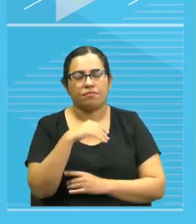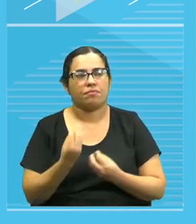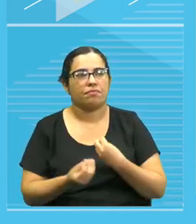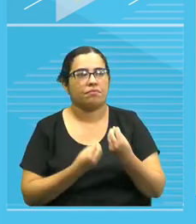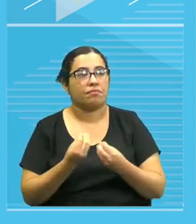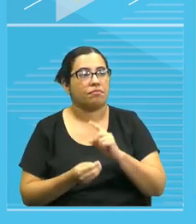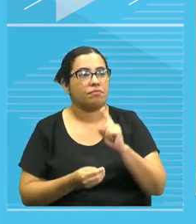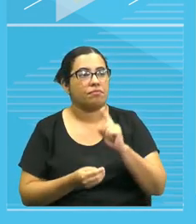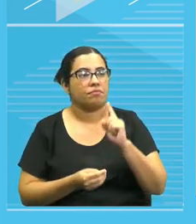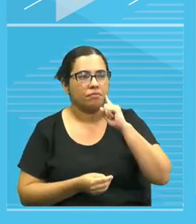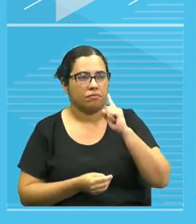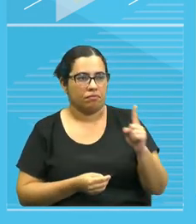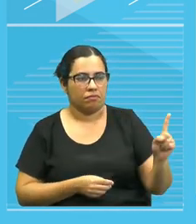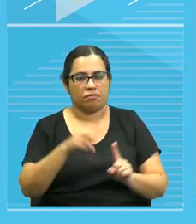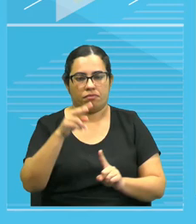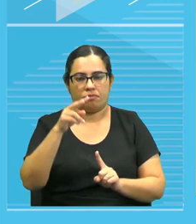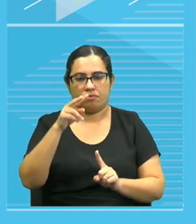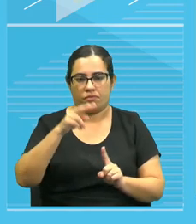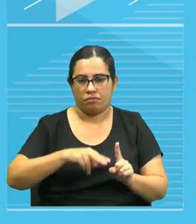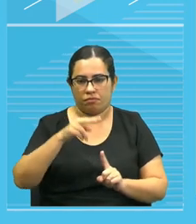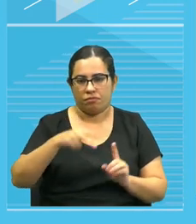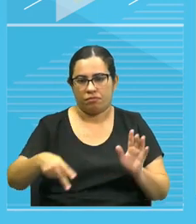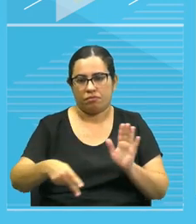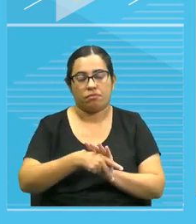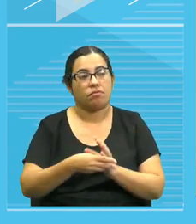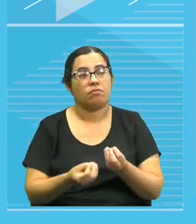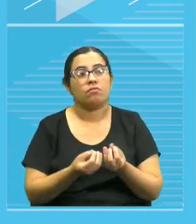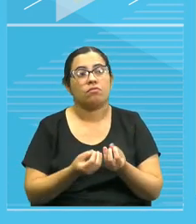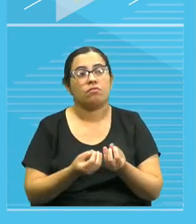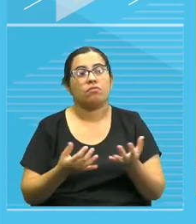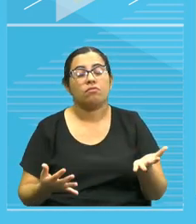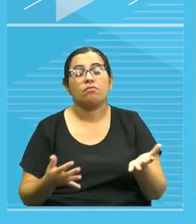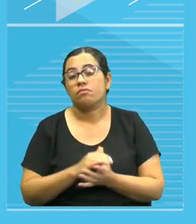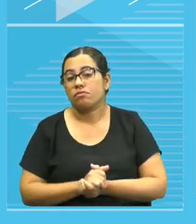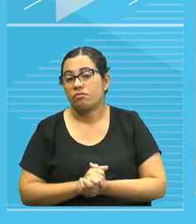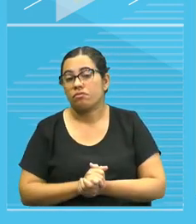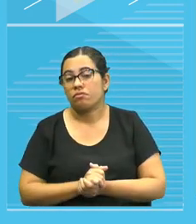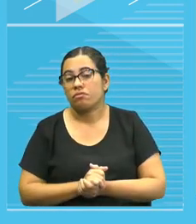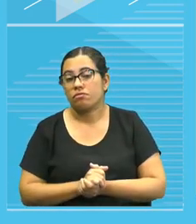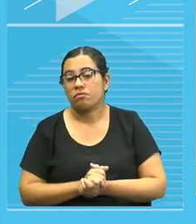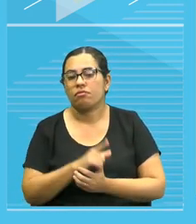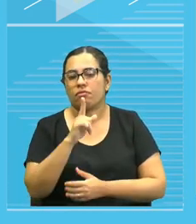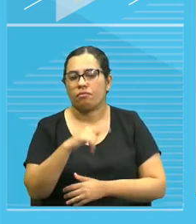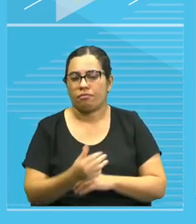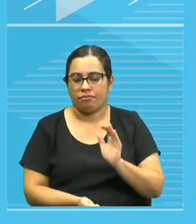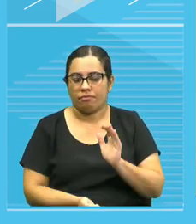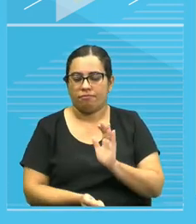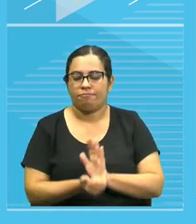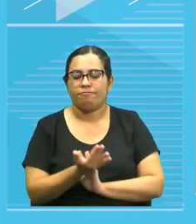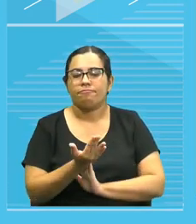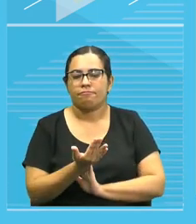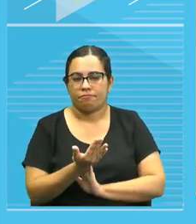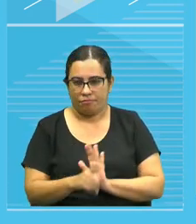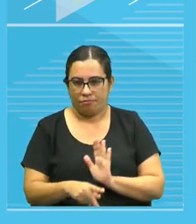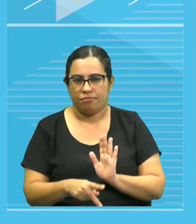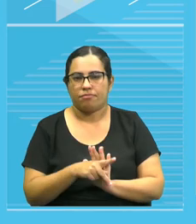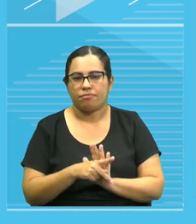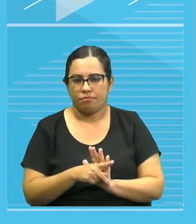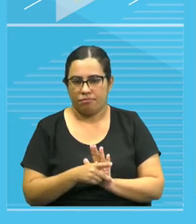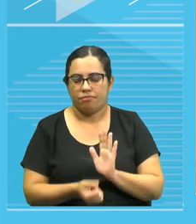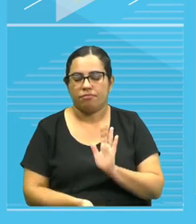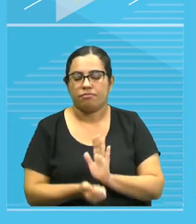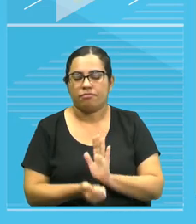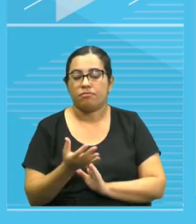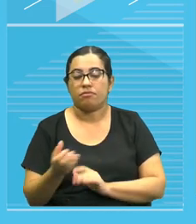entalpia para essa reação que é chamada de entalpia de Formação quer dizer nós estamos formando